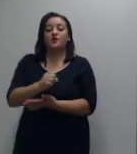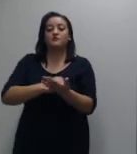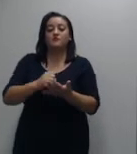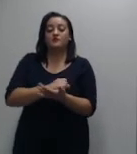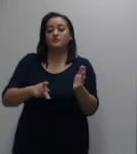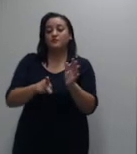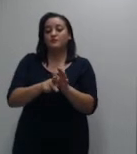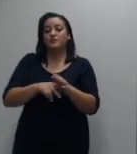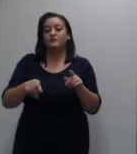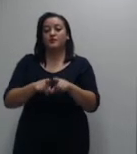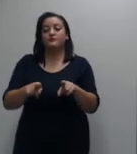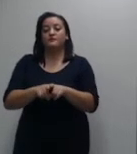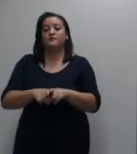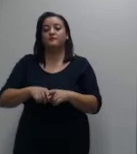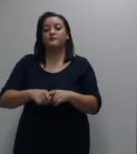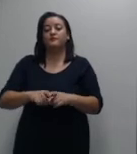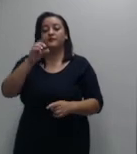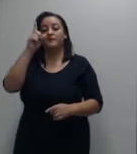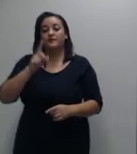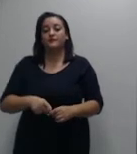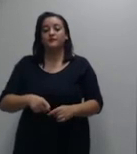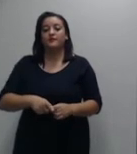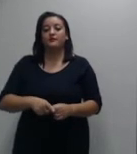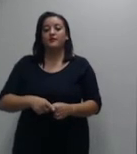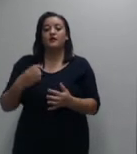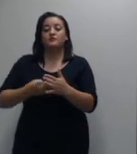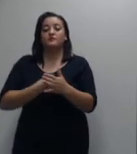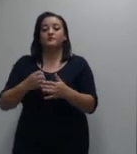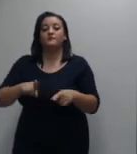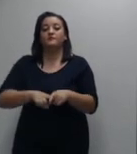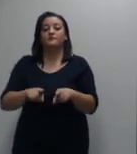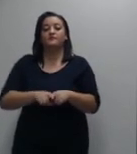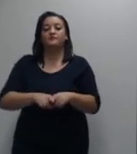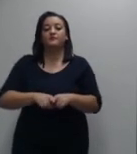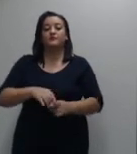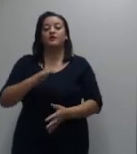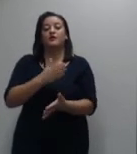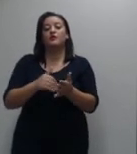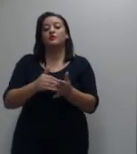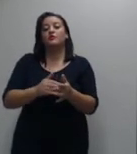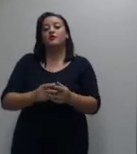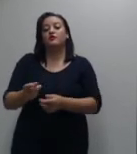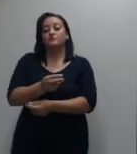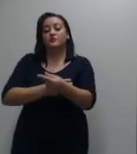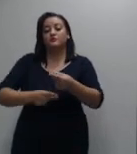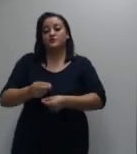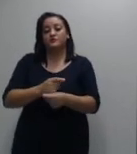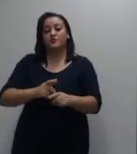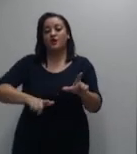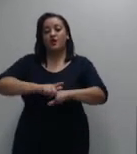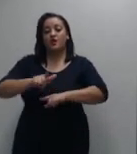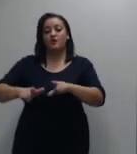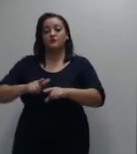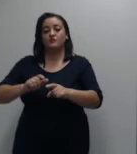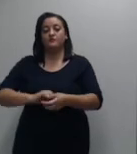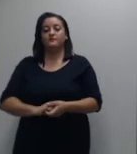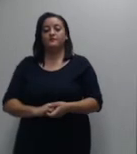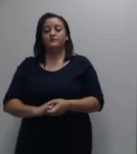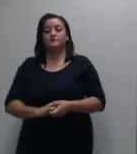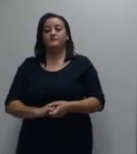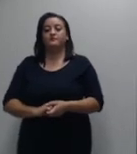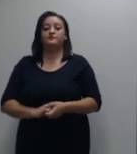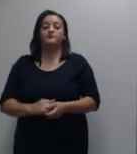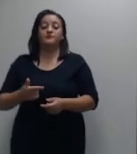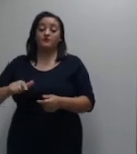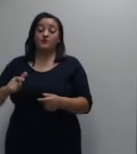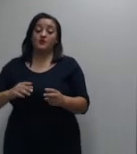período determinado para o empregado entregar seu empregador o total da remuneração Medidas com o trabalho reconhecidamente prestado fora